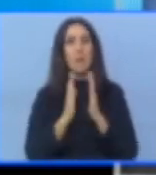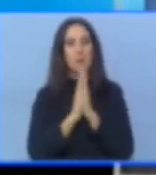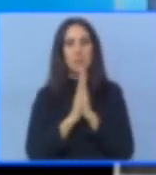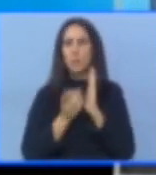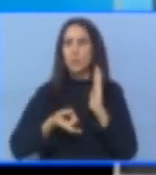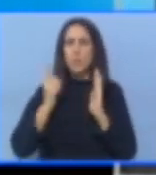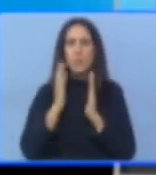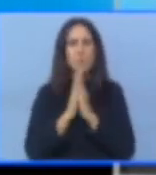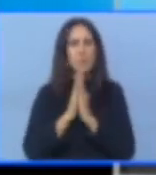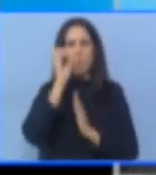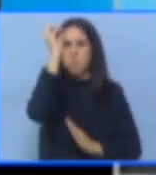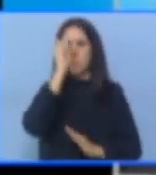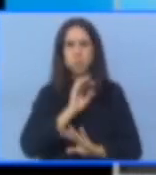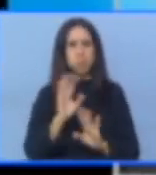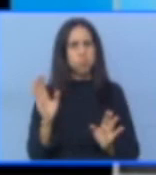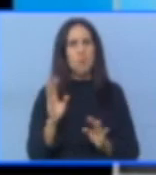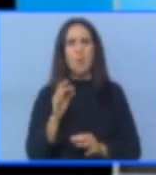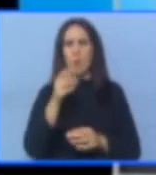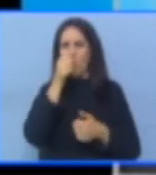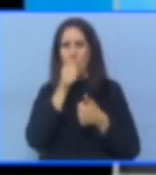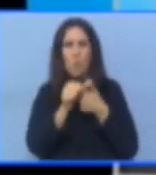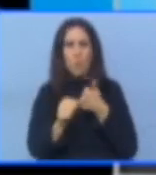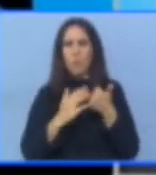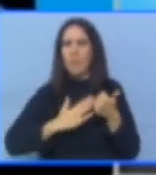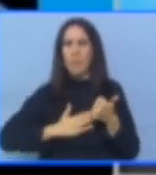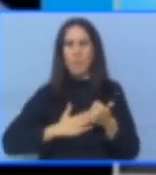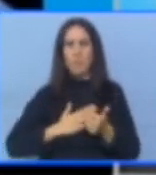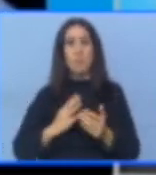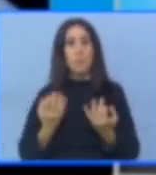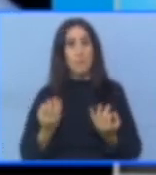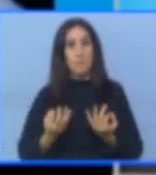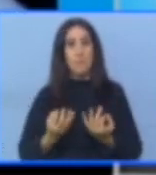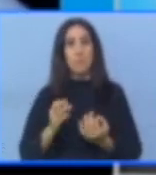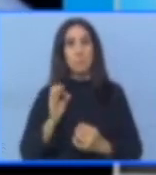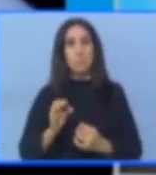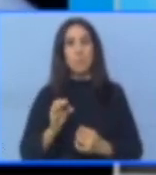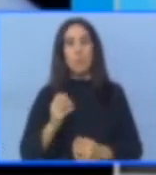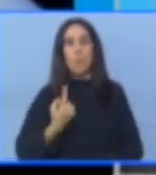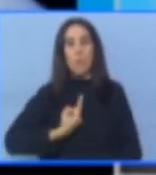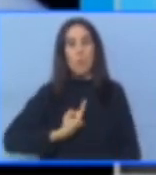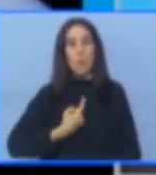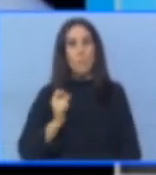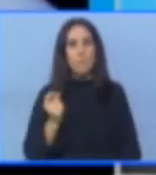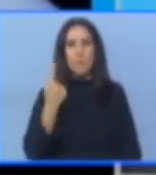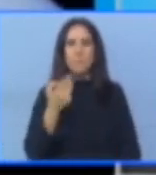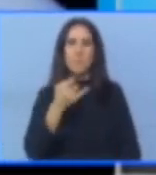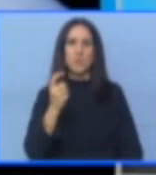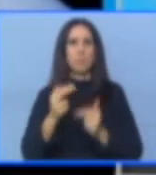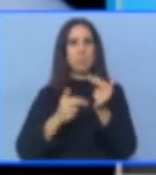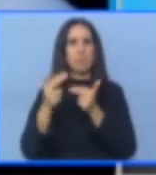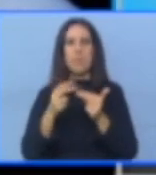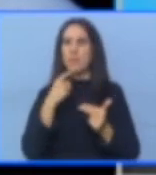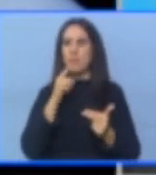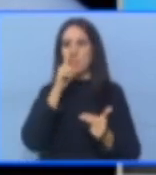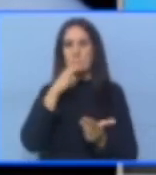não. Nenhuma religião prega o ódio e, portanto, a primeira tarefa de construção da paz é